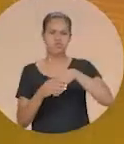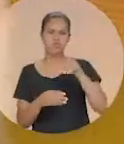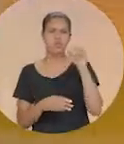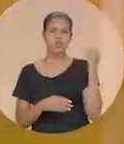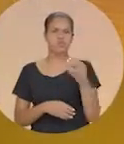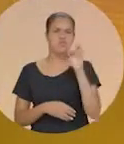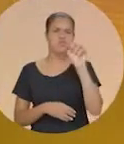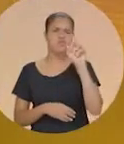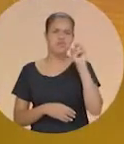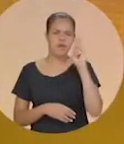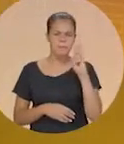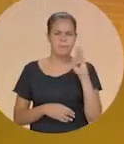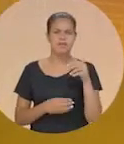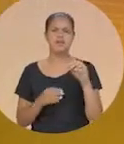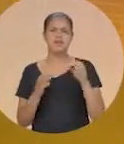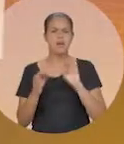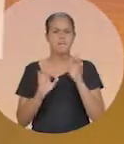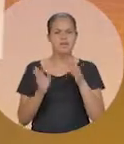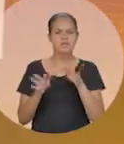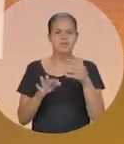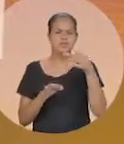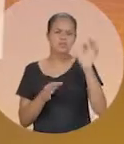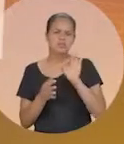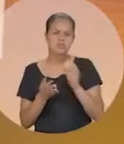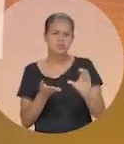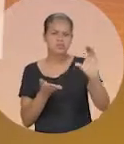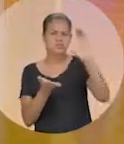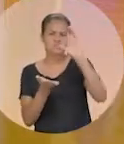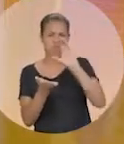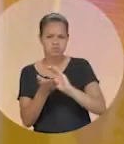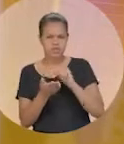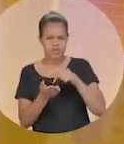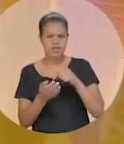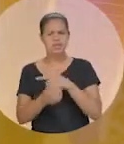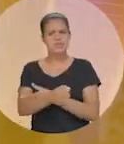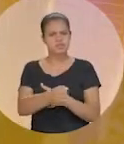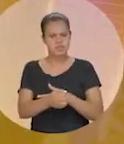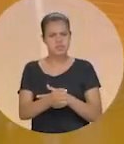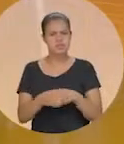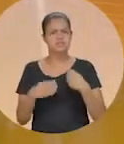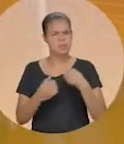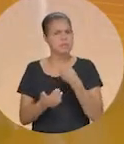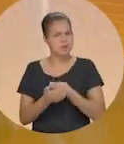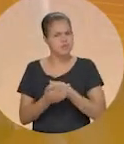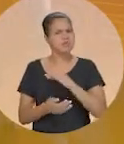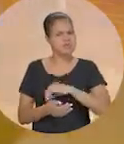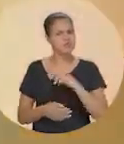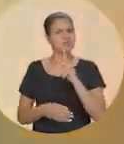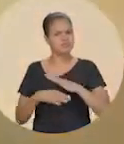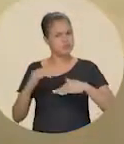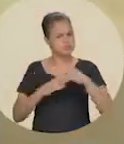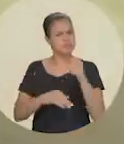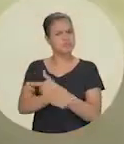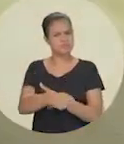a favor do novo Fundeb, determinando que no mínimo 70% dos recursos enviados às redes de ensino deverão pagar os salários